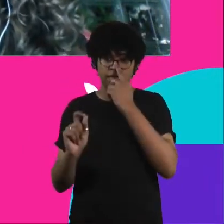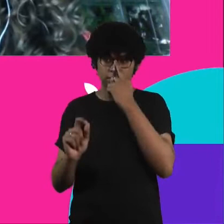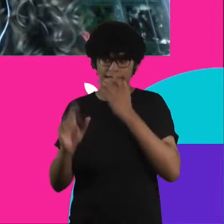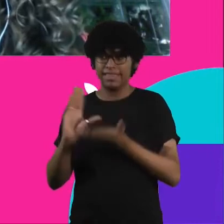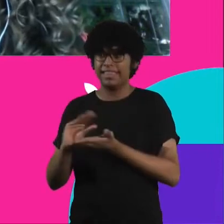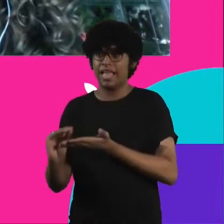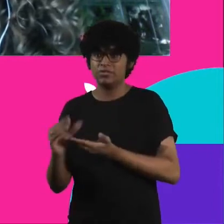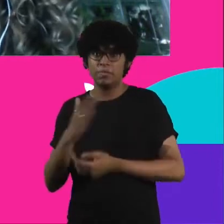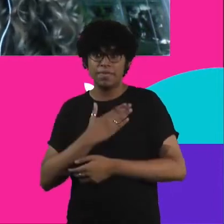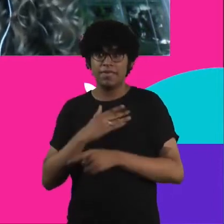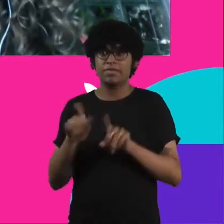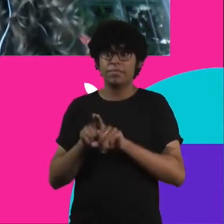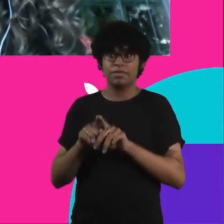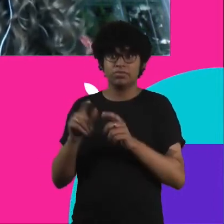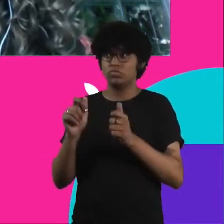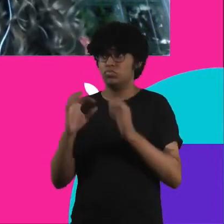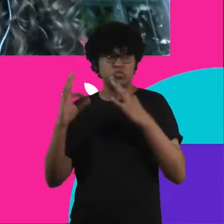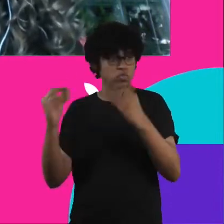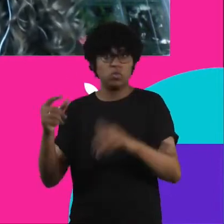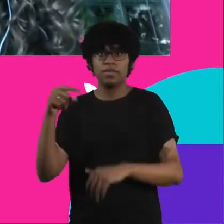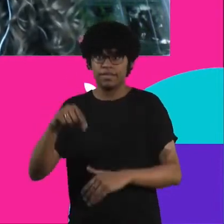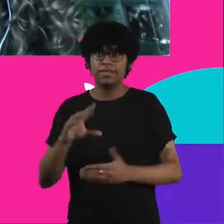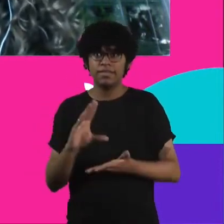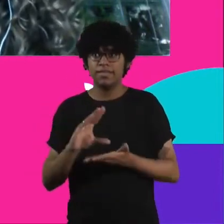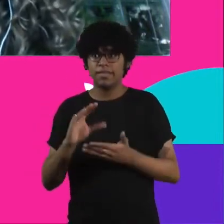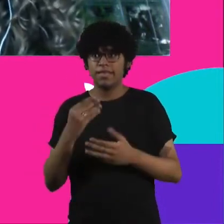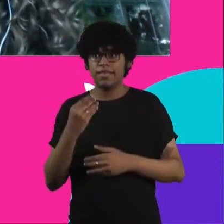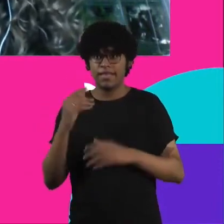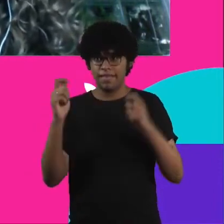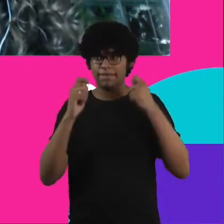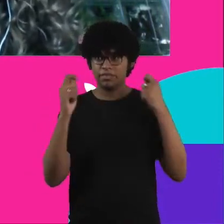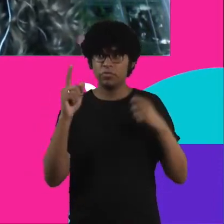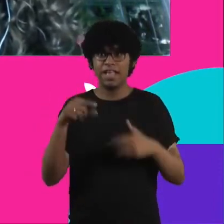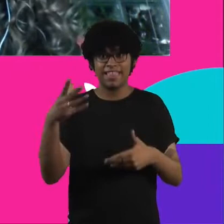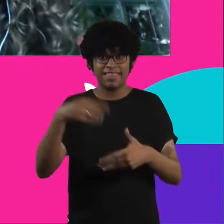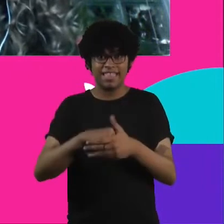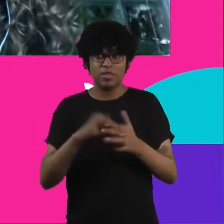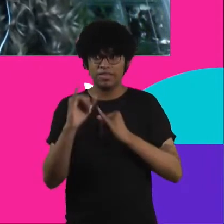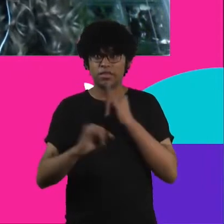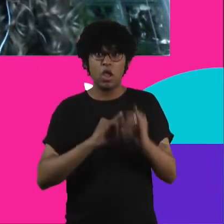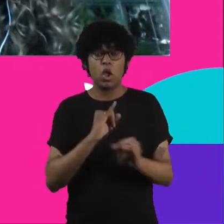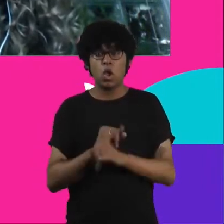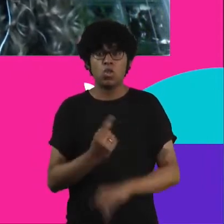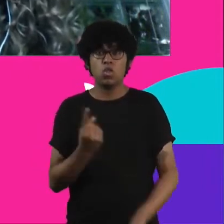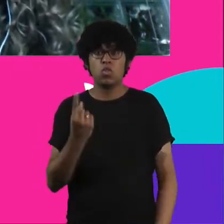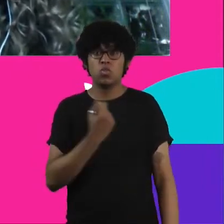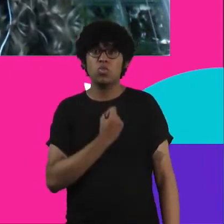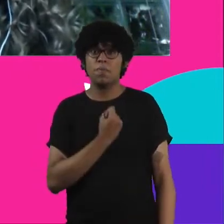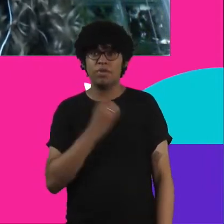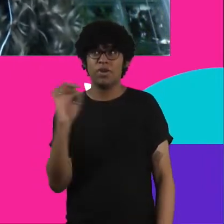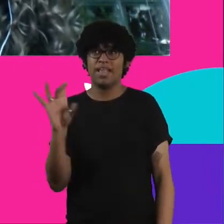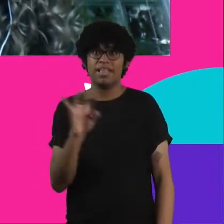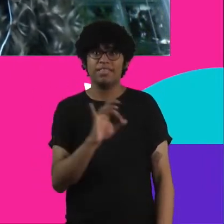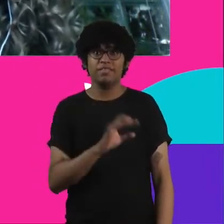da DI, todo mundo que está aqui dentro desse evento, podem ser colocados dentro da internet e serem classificados por um número. E nos torna